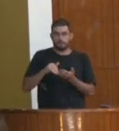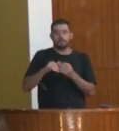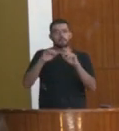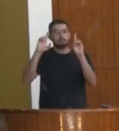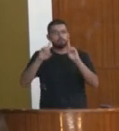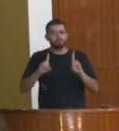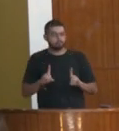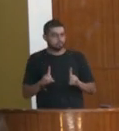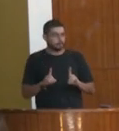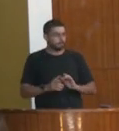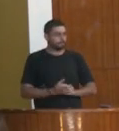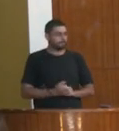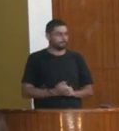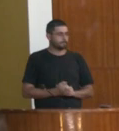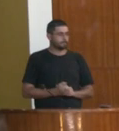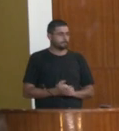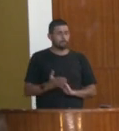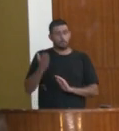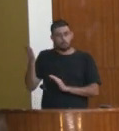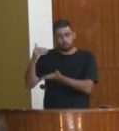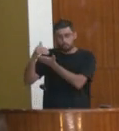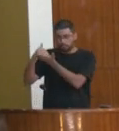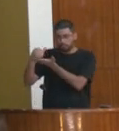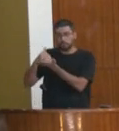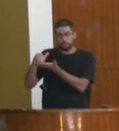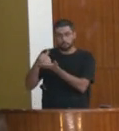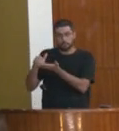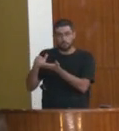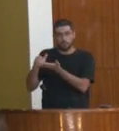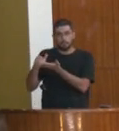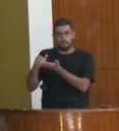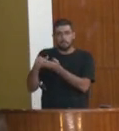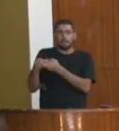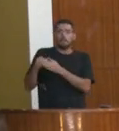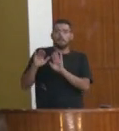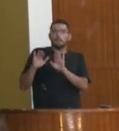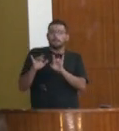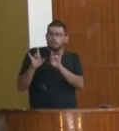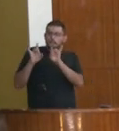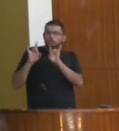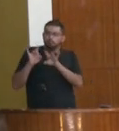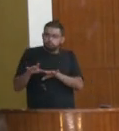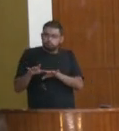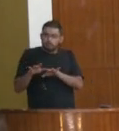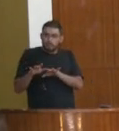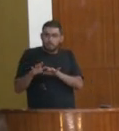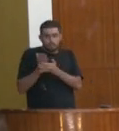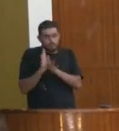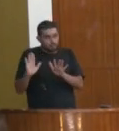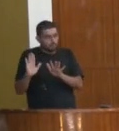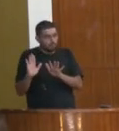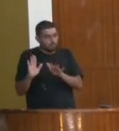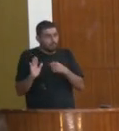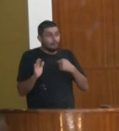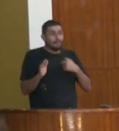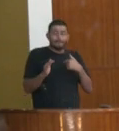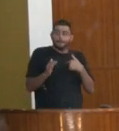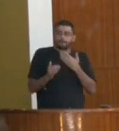Quando o secretário saiu, que eu saí, eu não quis voltar para o meu cargo de origem, então eu pedi